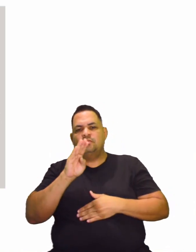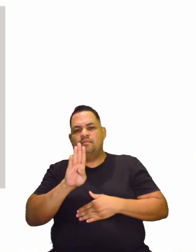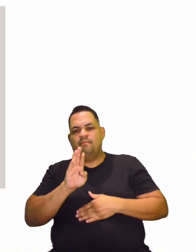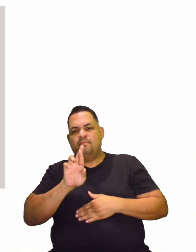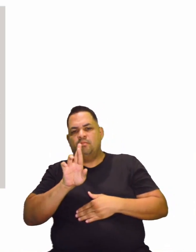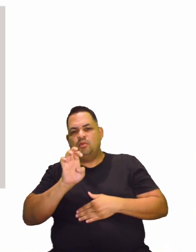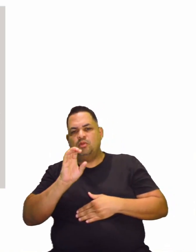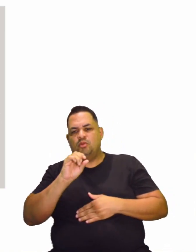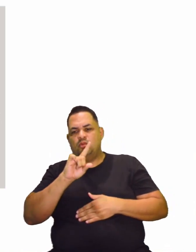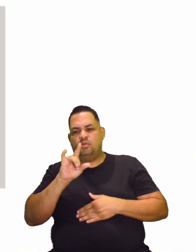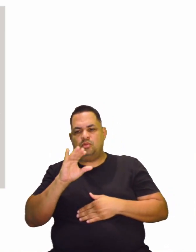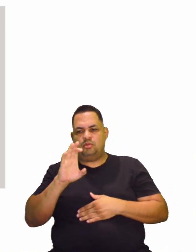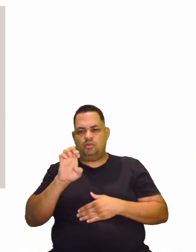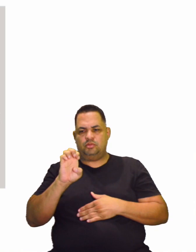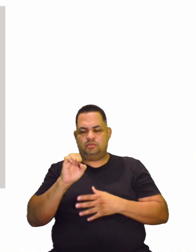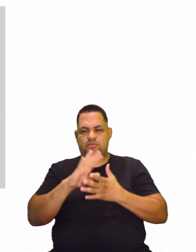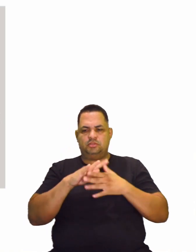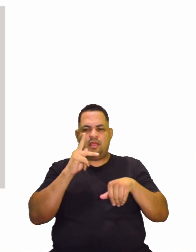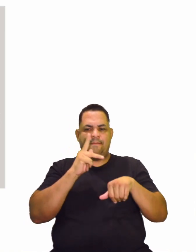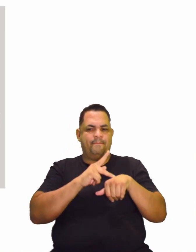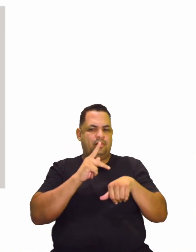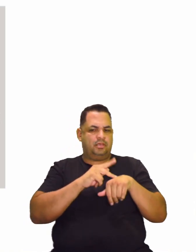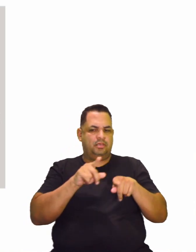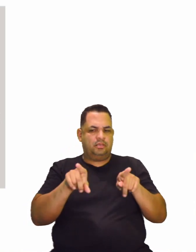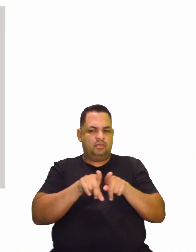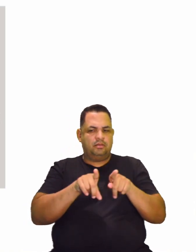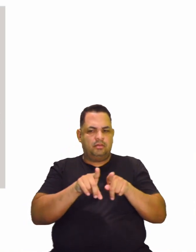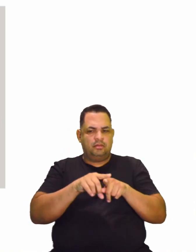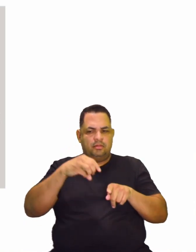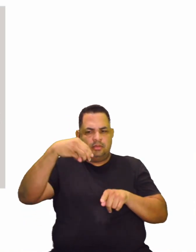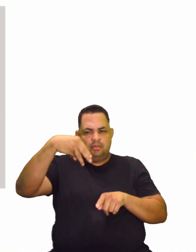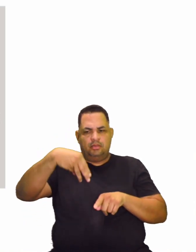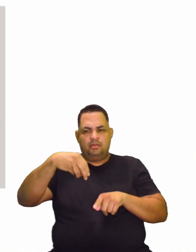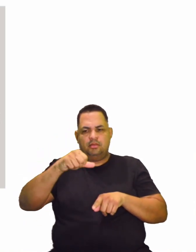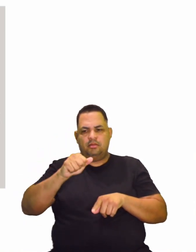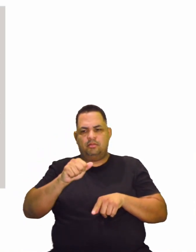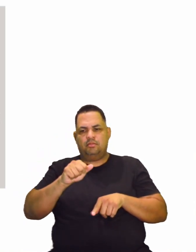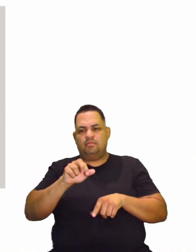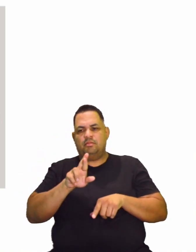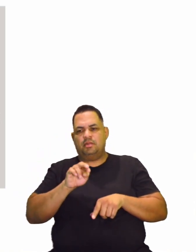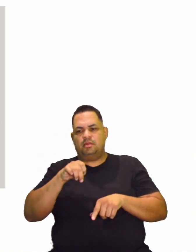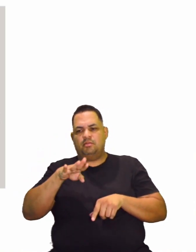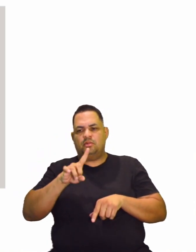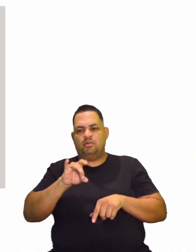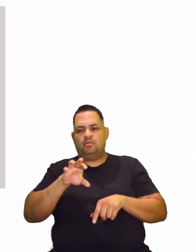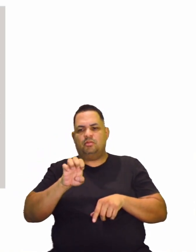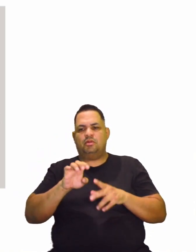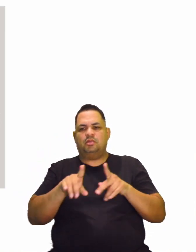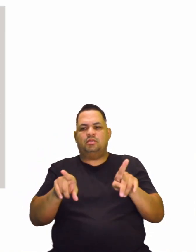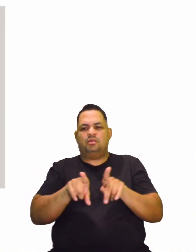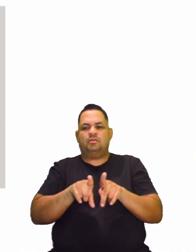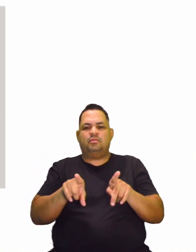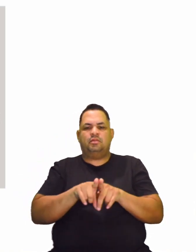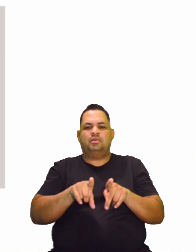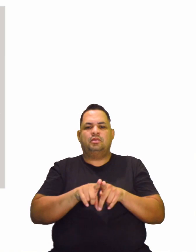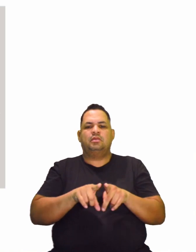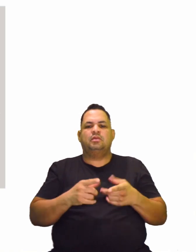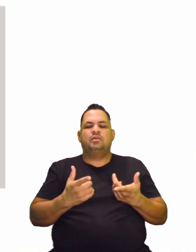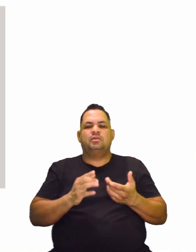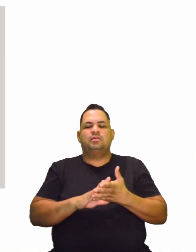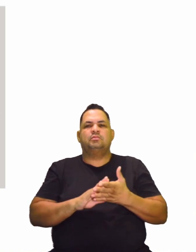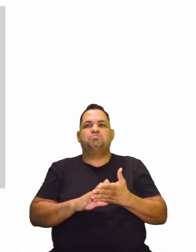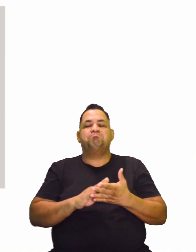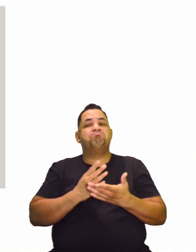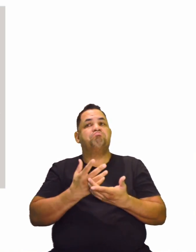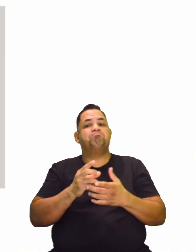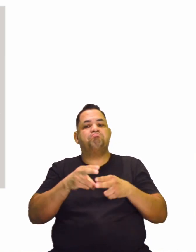é aquela pedra bem consistente, bem resistente, né? Por isso que muitas das esculturas encontramos, né,